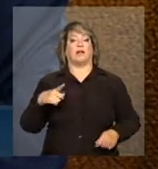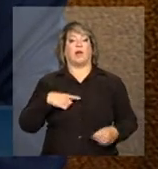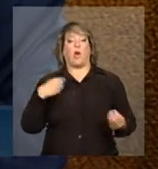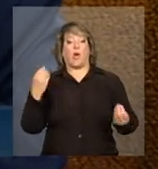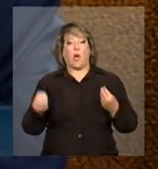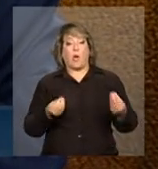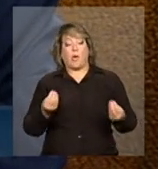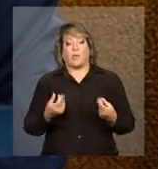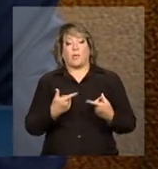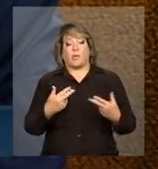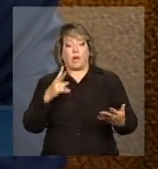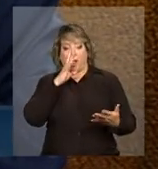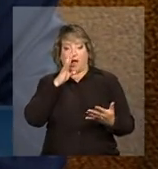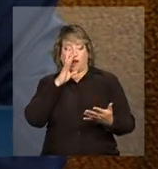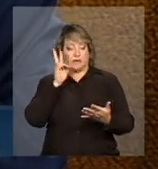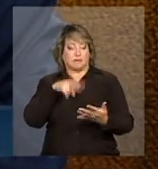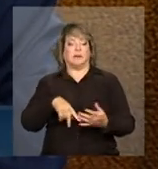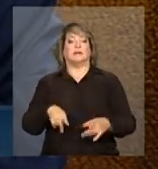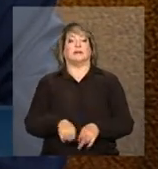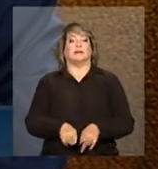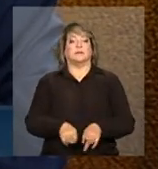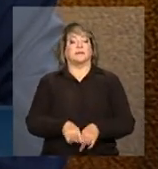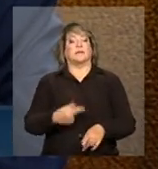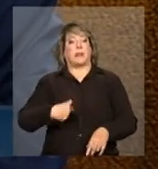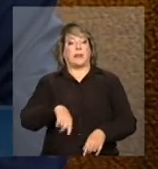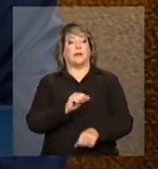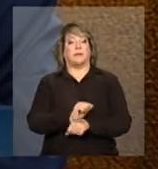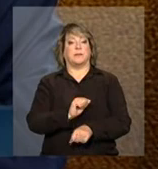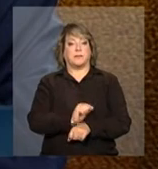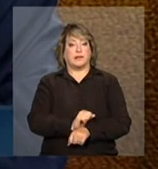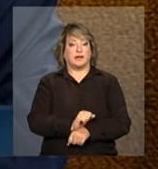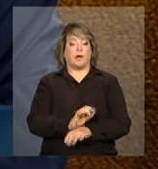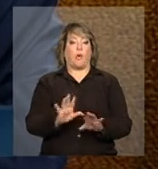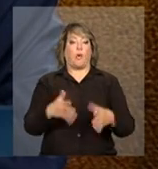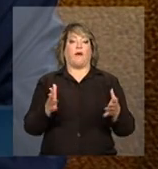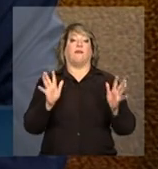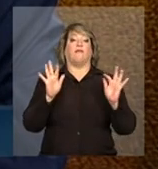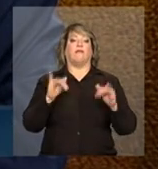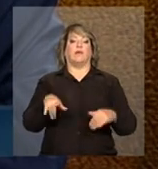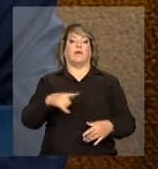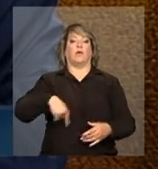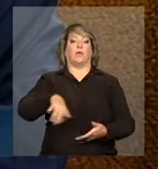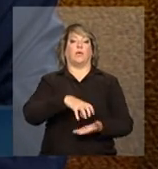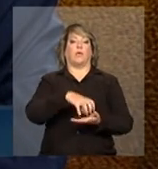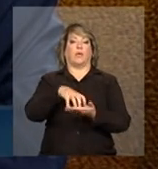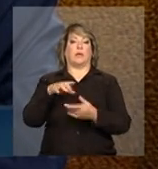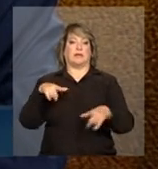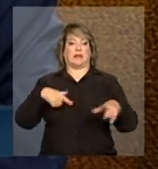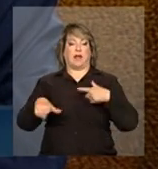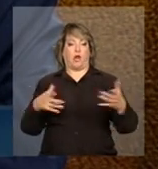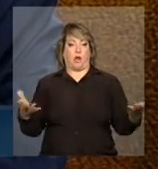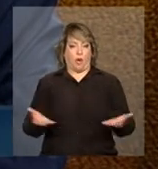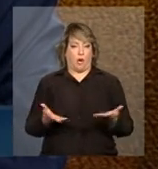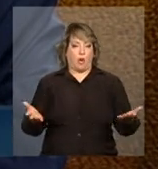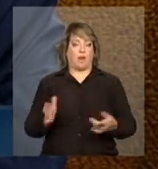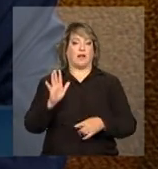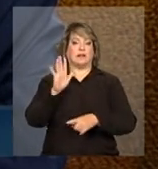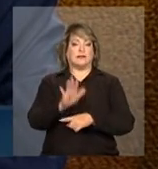Né, e a gente espera, né, que, ao final dos grupos de trabalho de hoje à tarde,